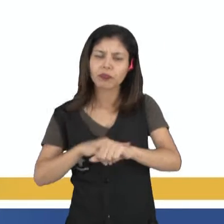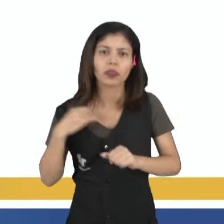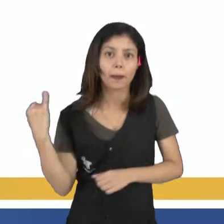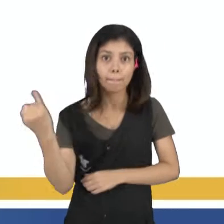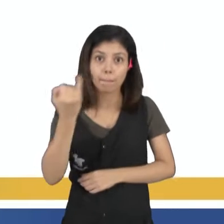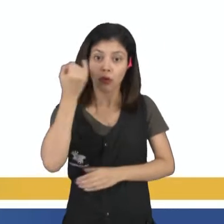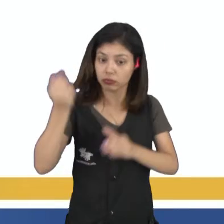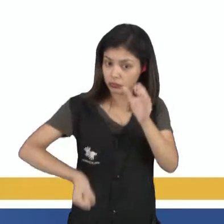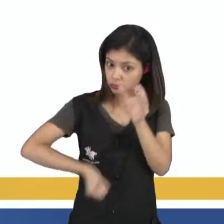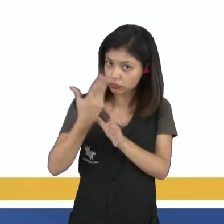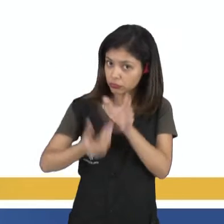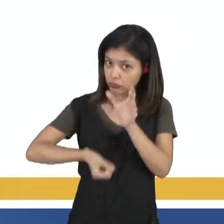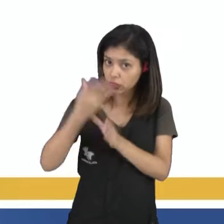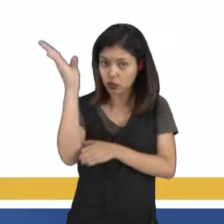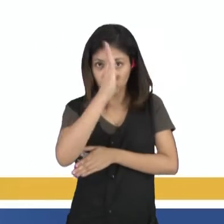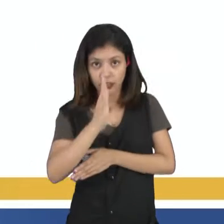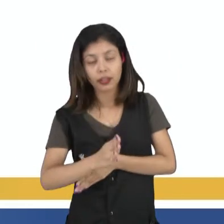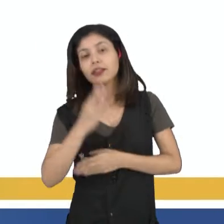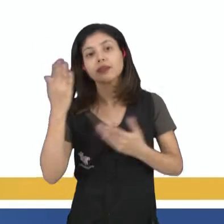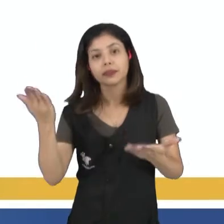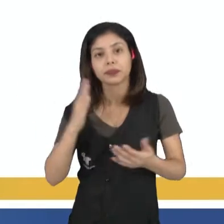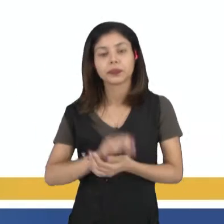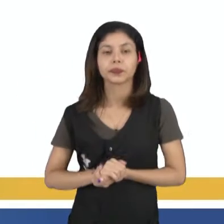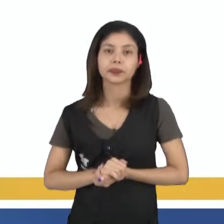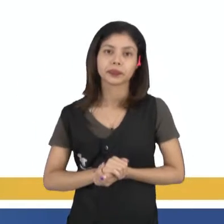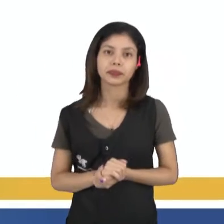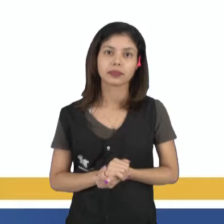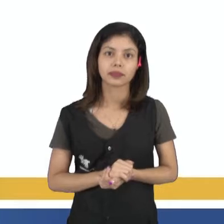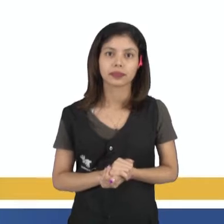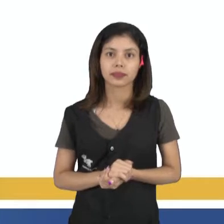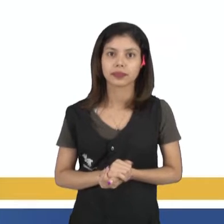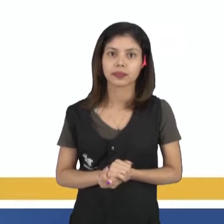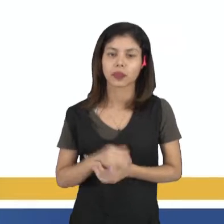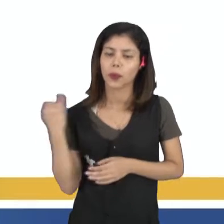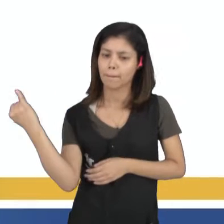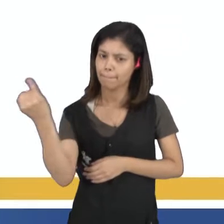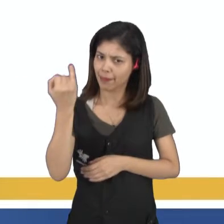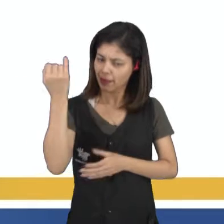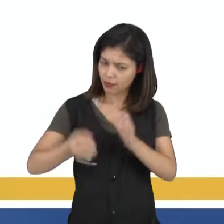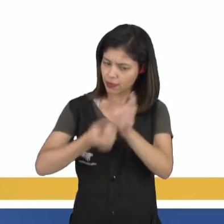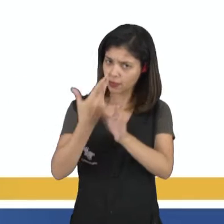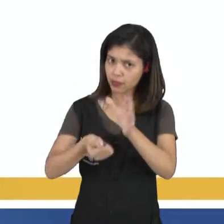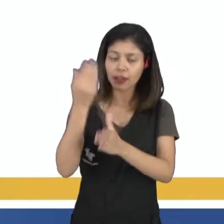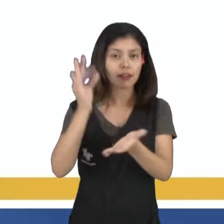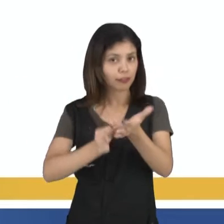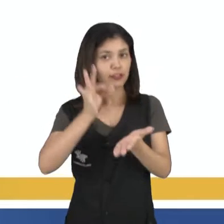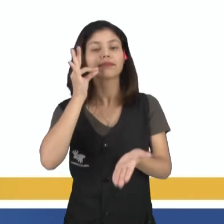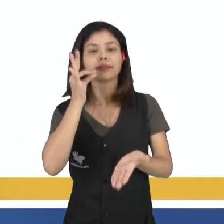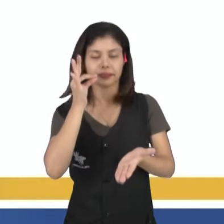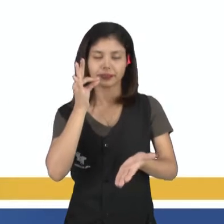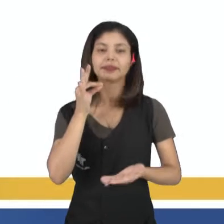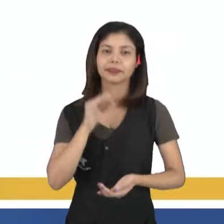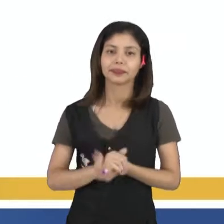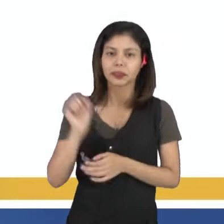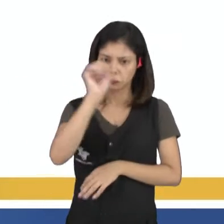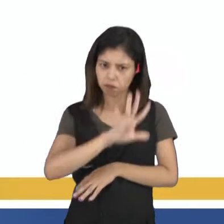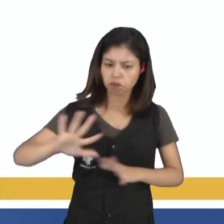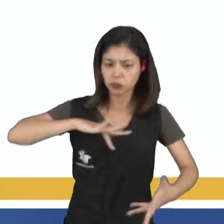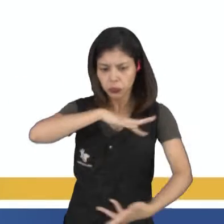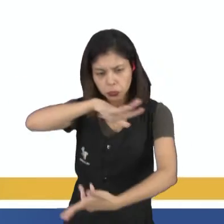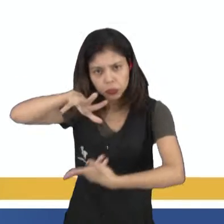o principal produtor mundial o Brasil desculpa né tornou-se então um pouco tempo um principal produtor então de café